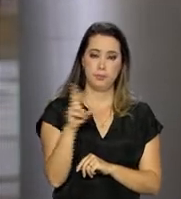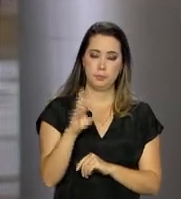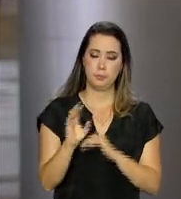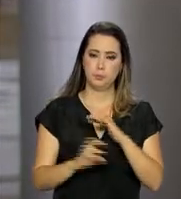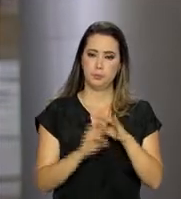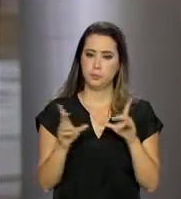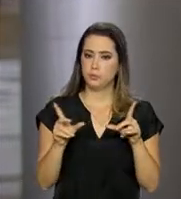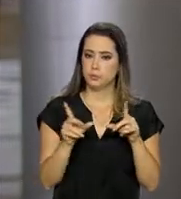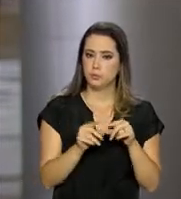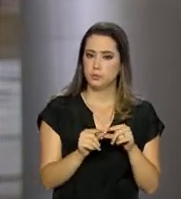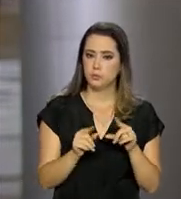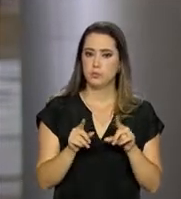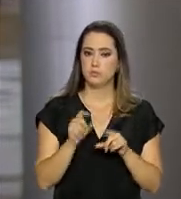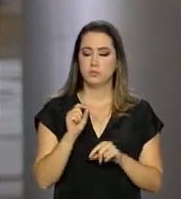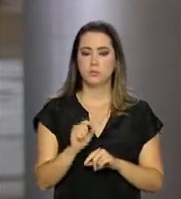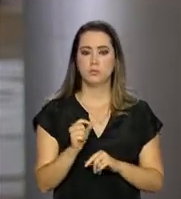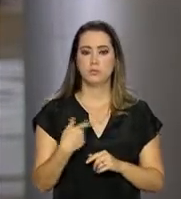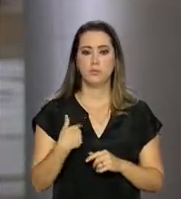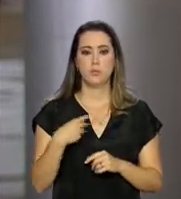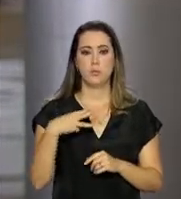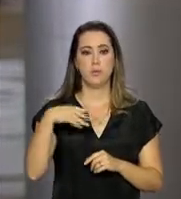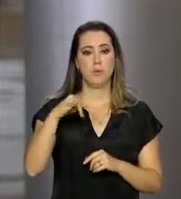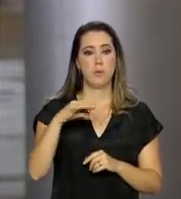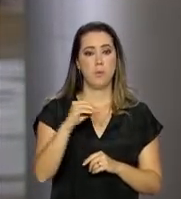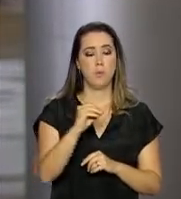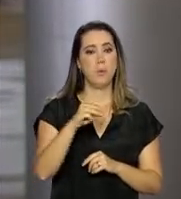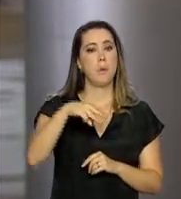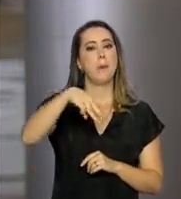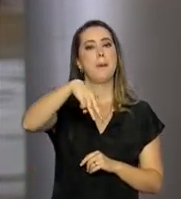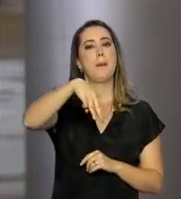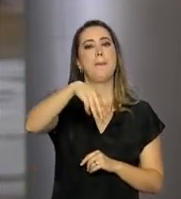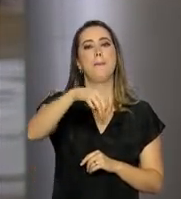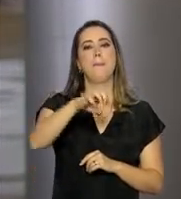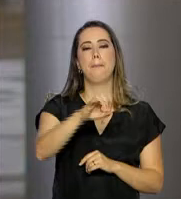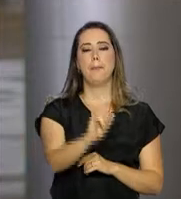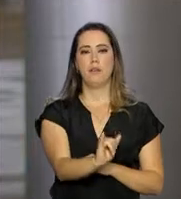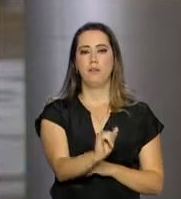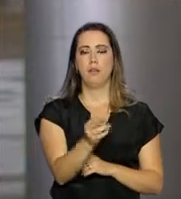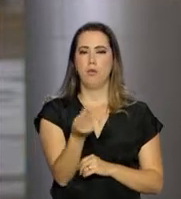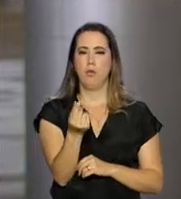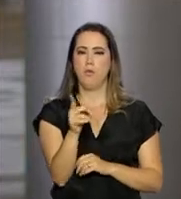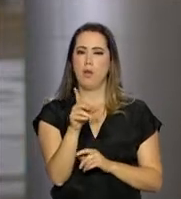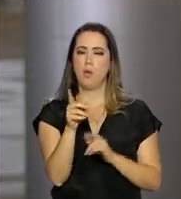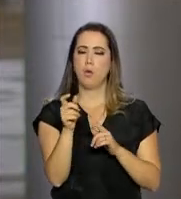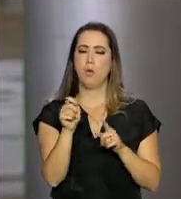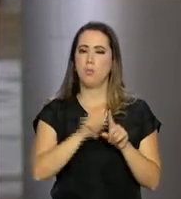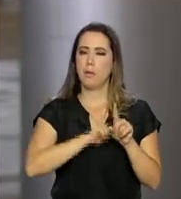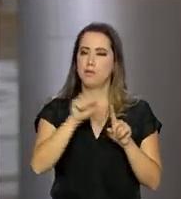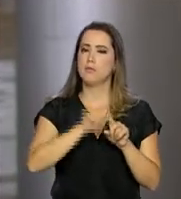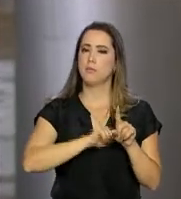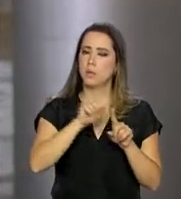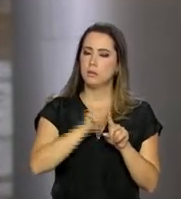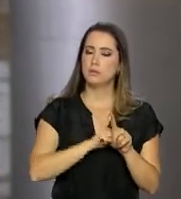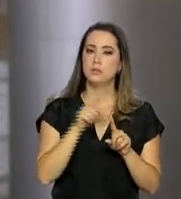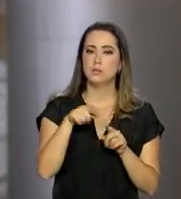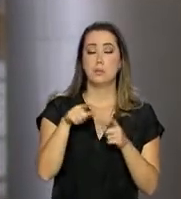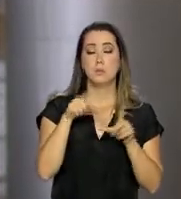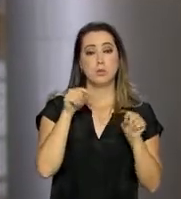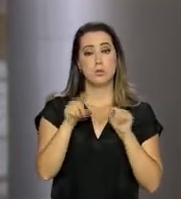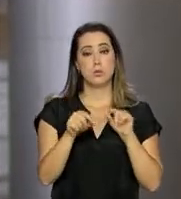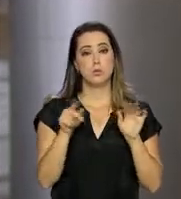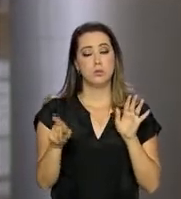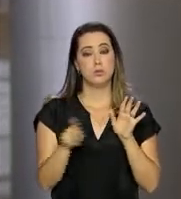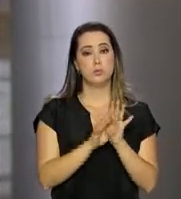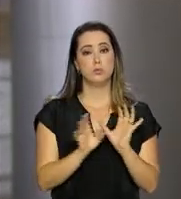micro e pequenas empresas para os microempreendedores individuais o valor mínimo mensal ainda vai ser definido